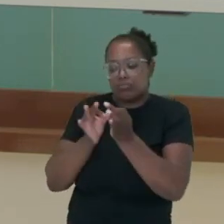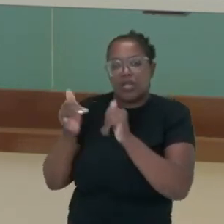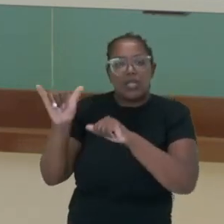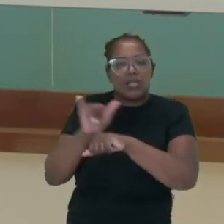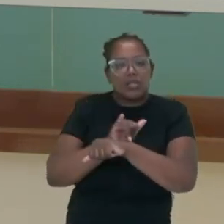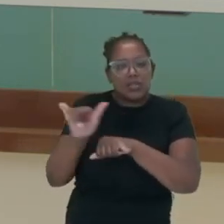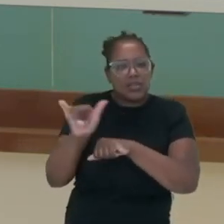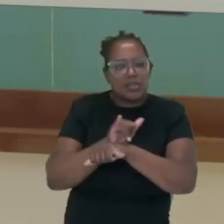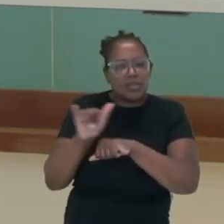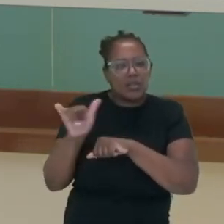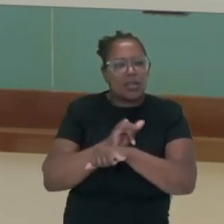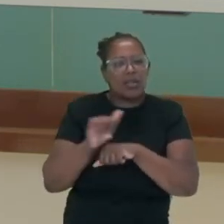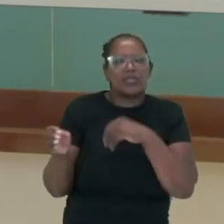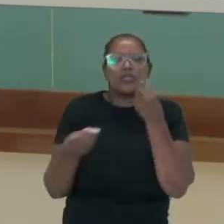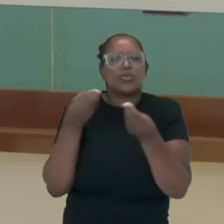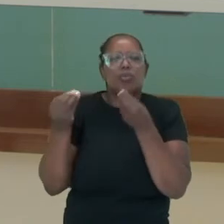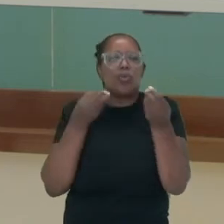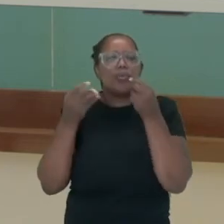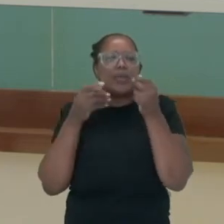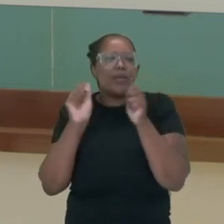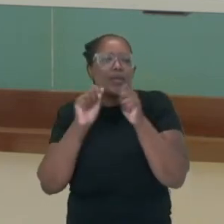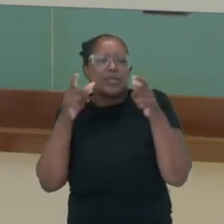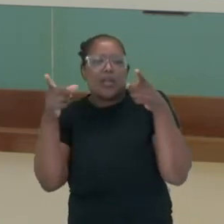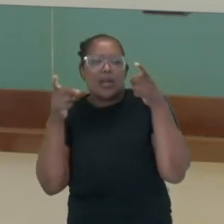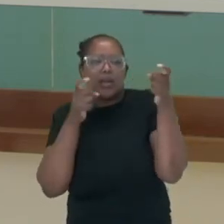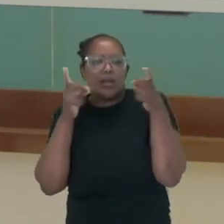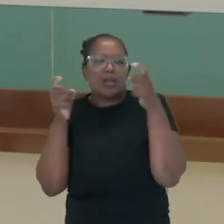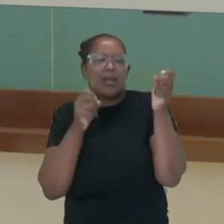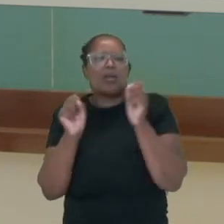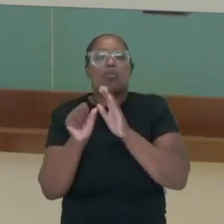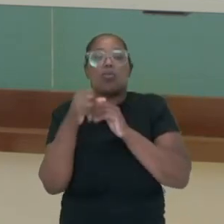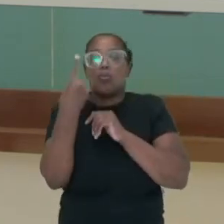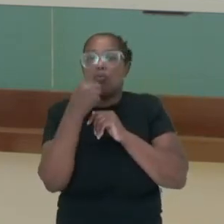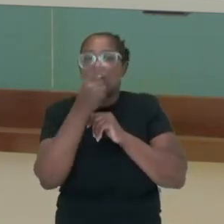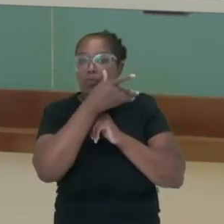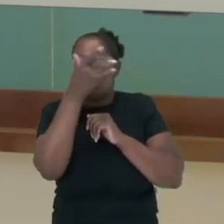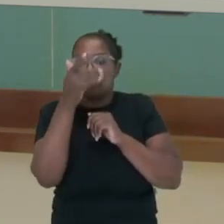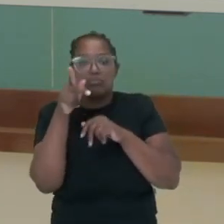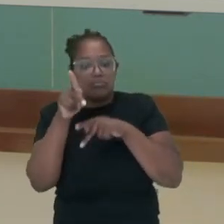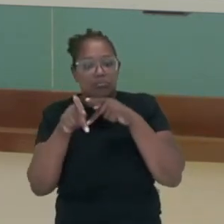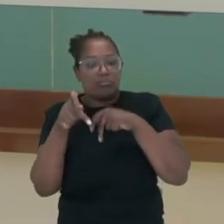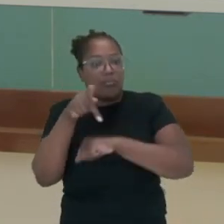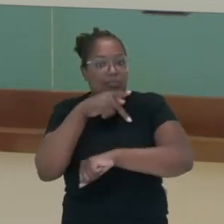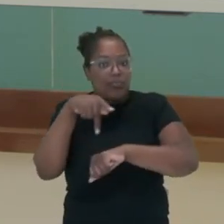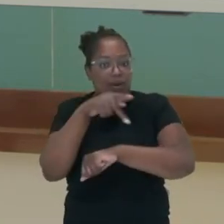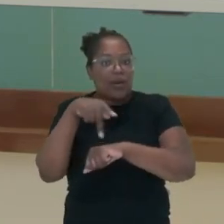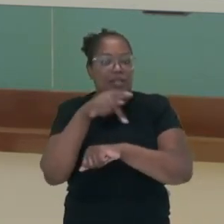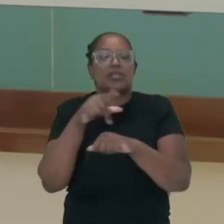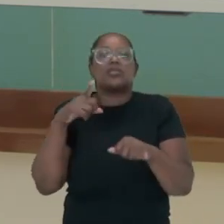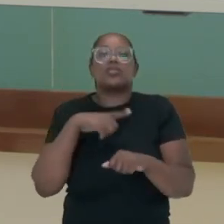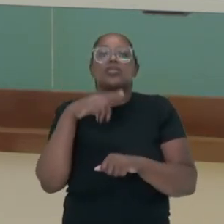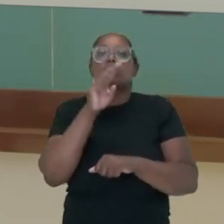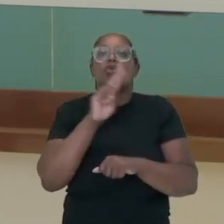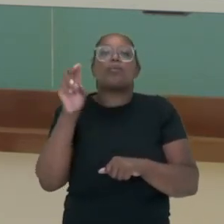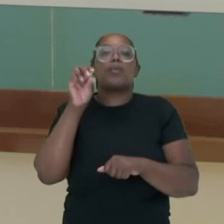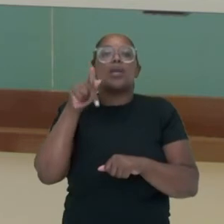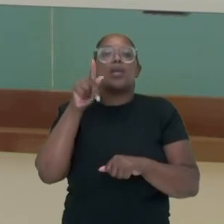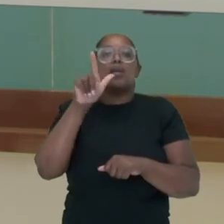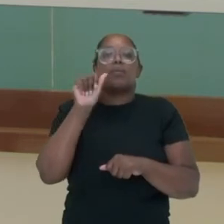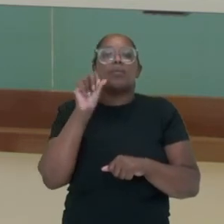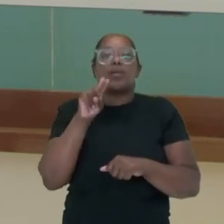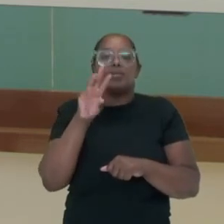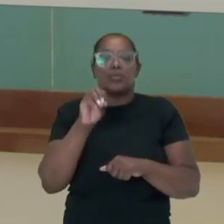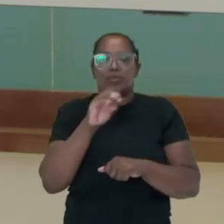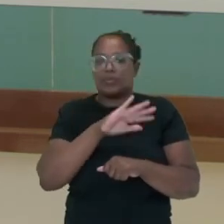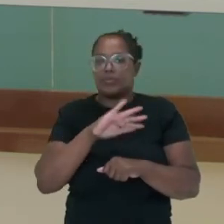e reorganização do pós-guerra. Um dos principais que a gente pode destacar é o Plano Marshall, onde literalmente divisas em termos